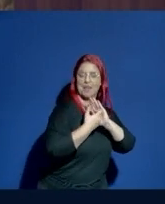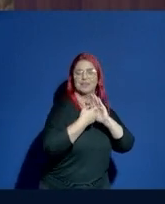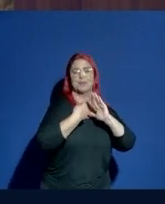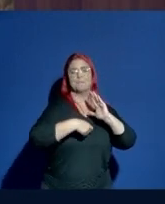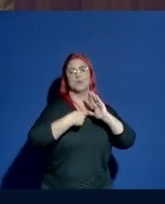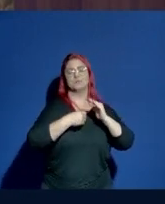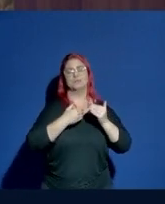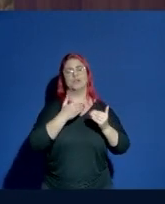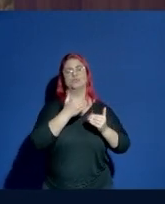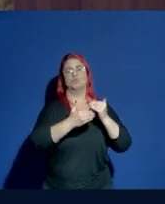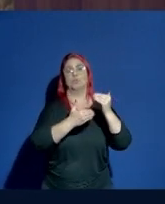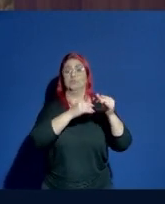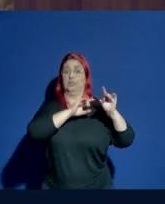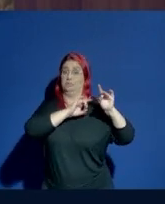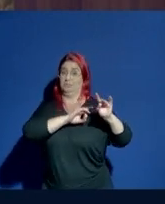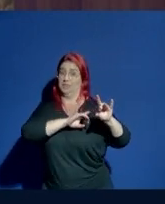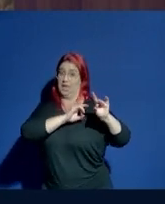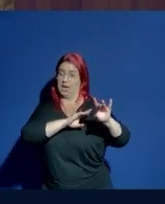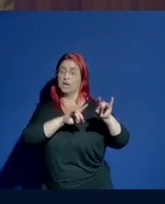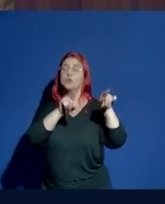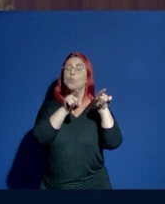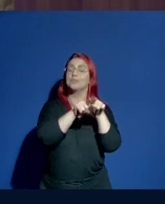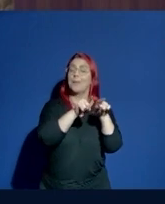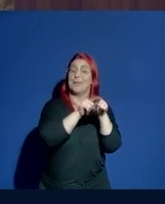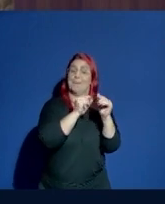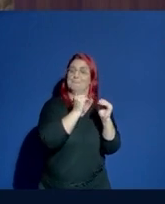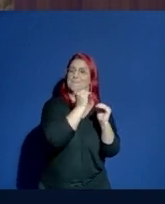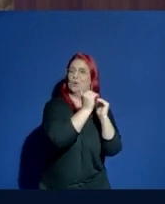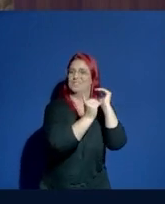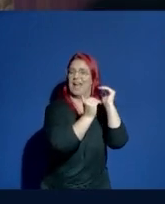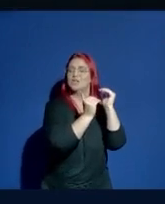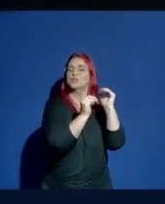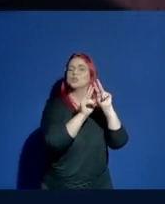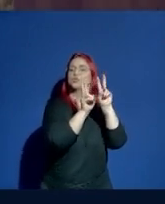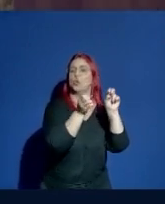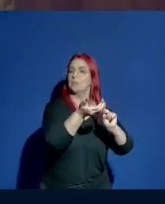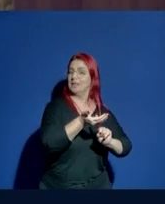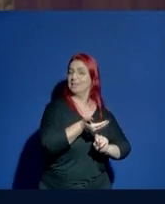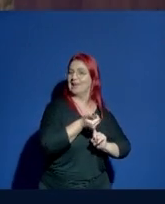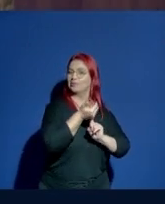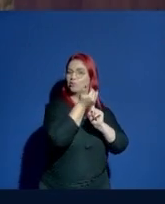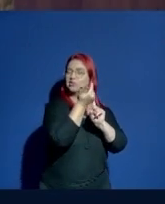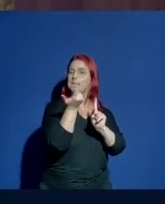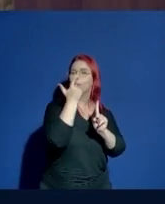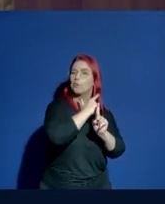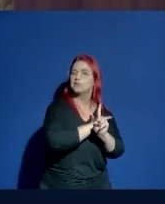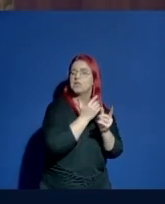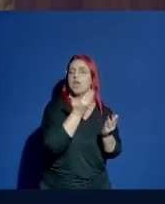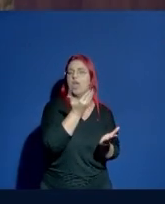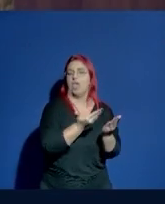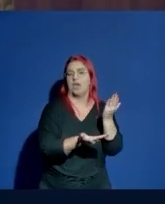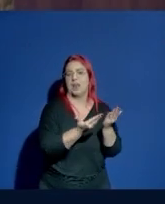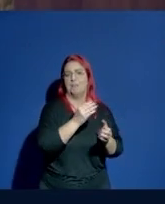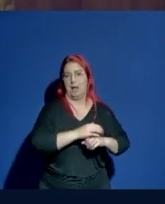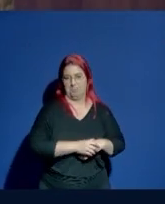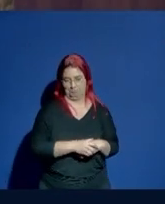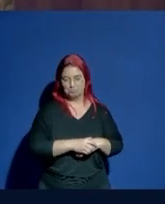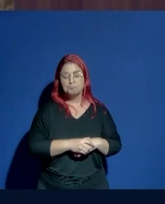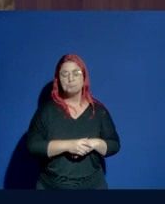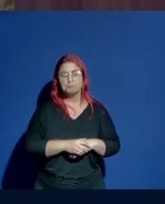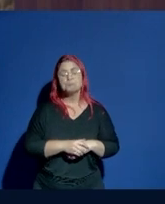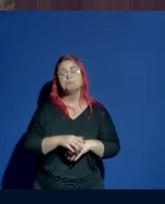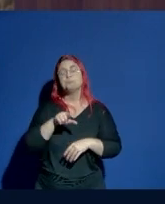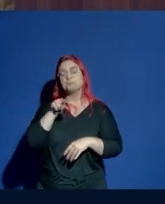um processo técnico e um processo de processos, uma tecnologia de processos para equilibrar tudo isso. Né? O Jorge falou muito